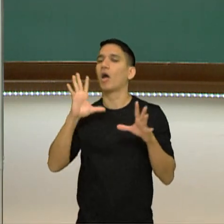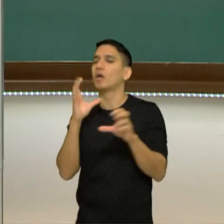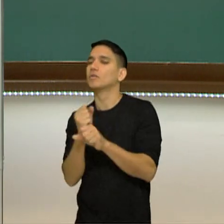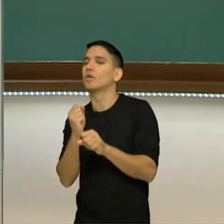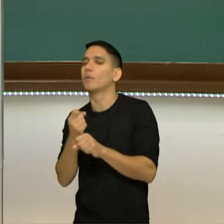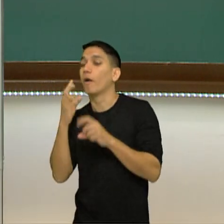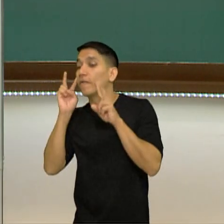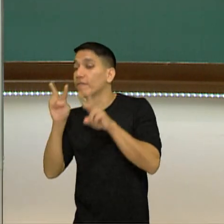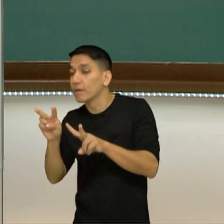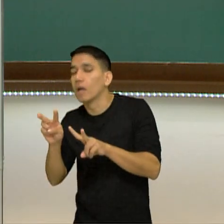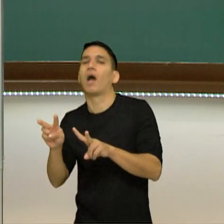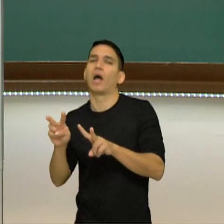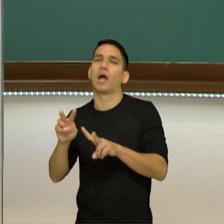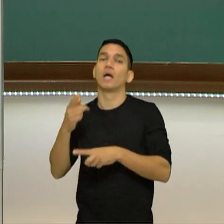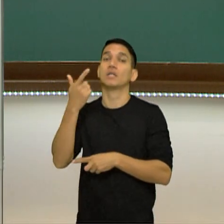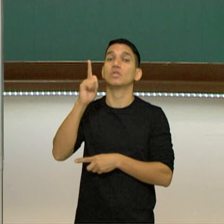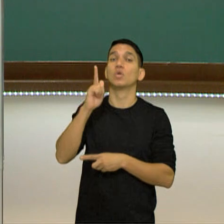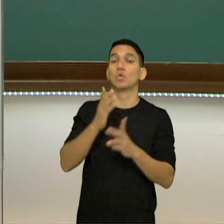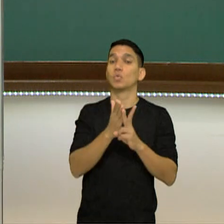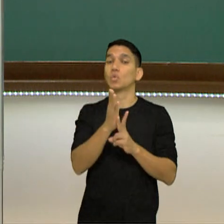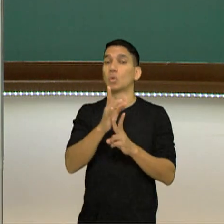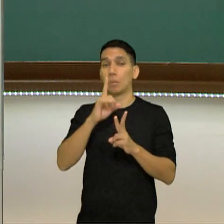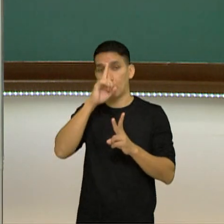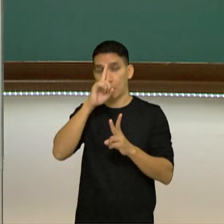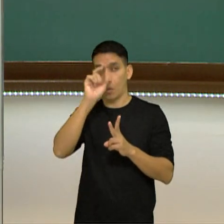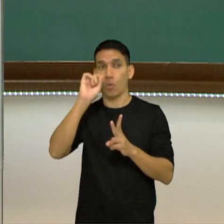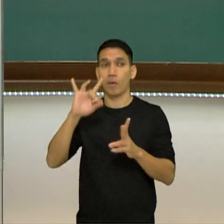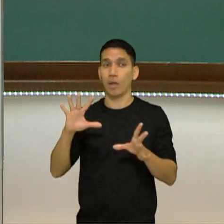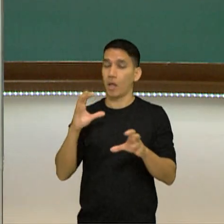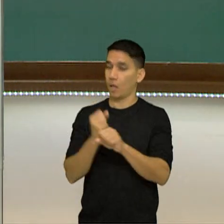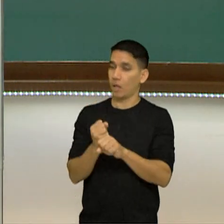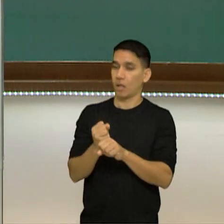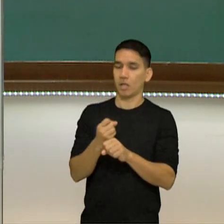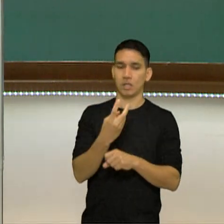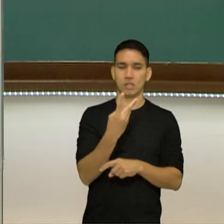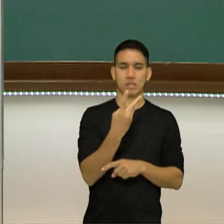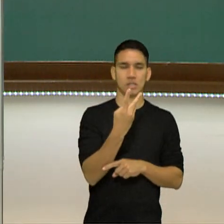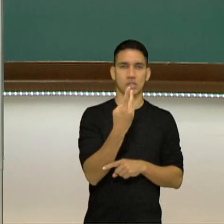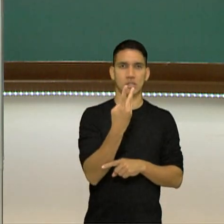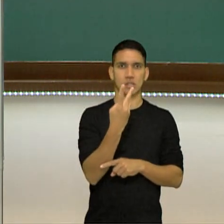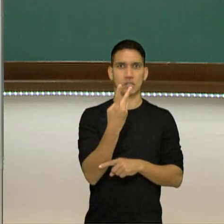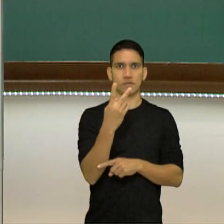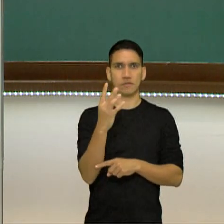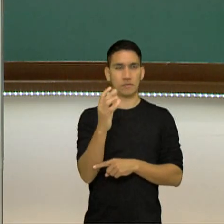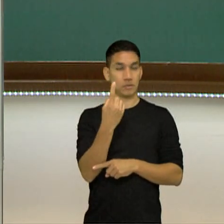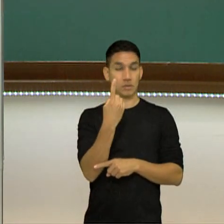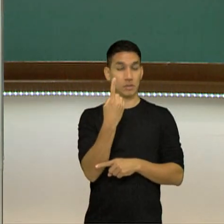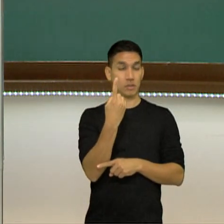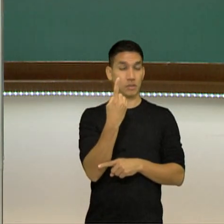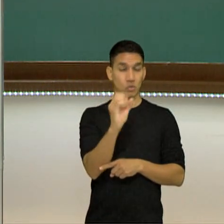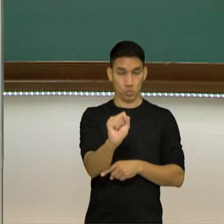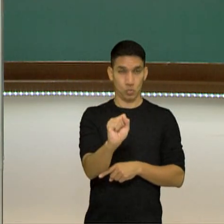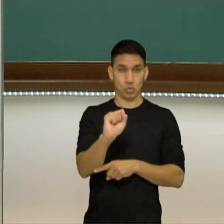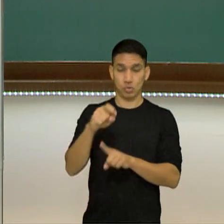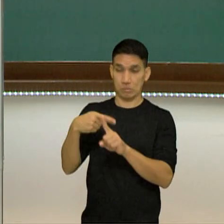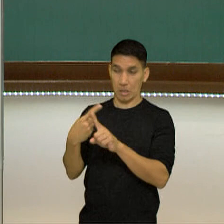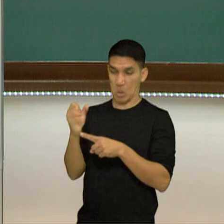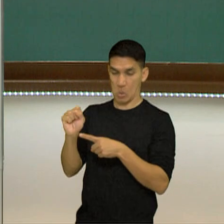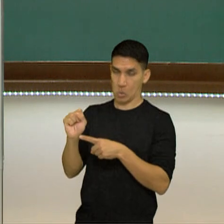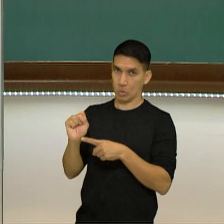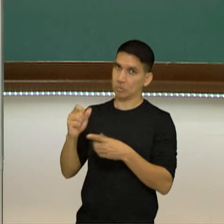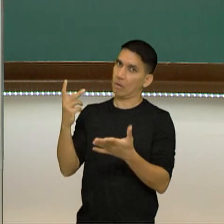segundo risco você pegar esse 18x o Mack 18 e botar um 26x como resposta está erradíssimo